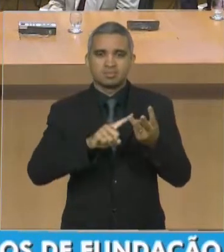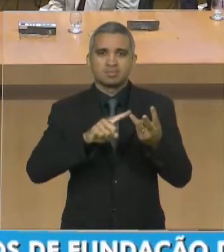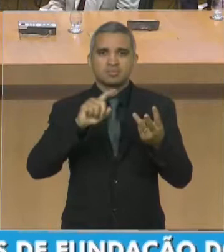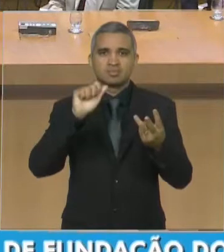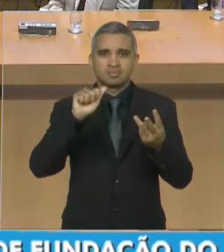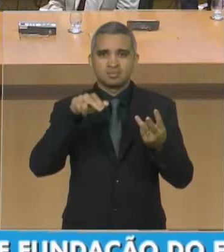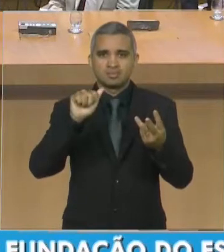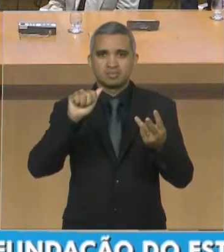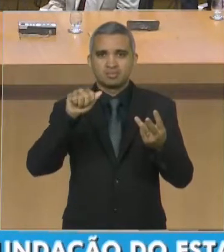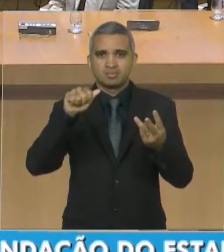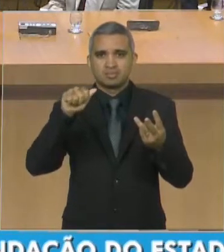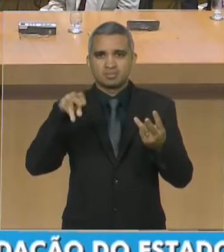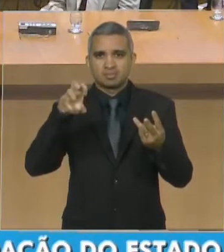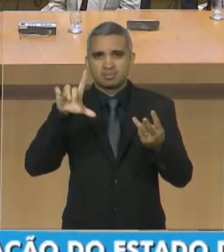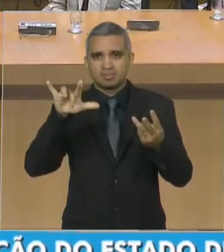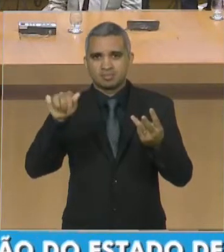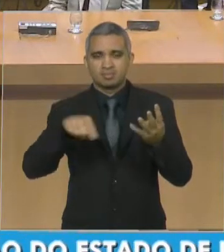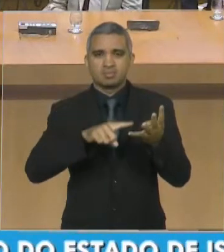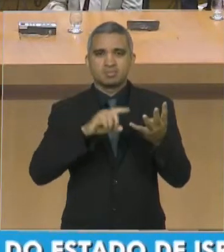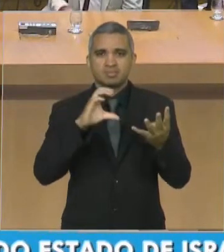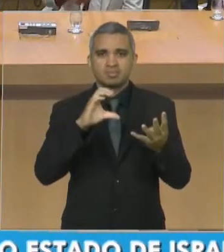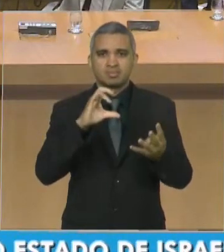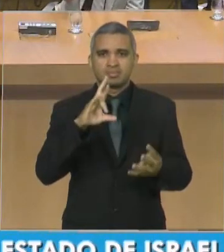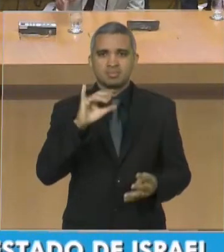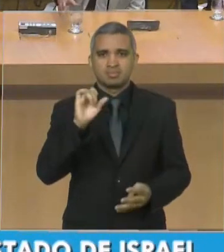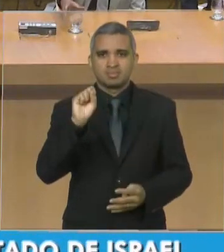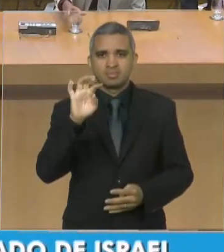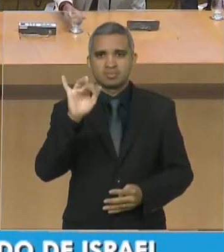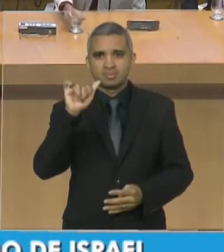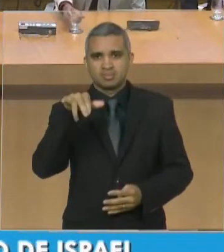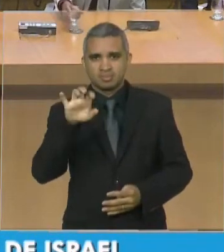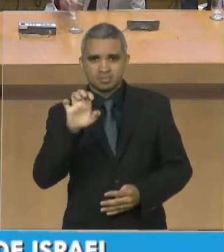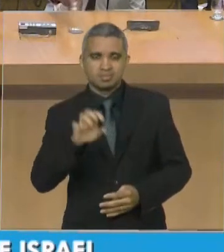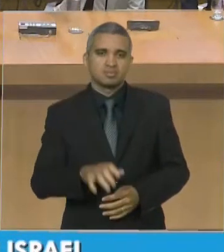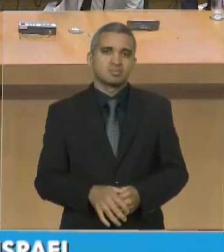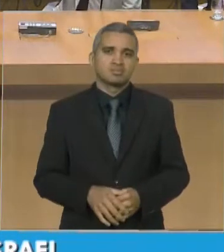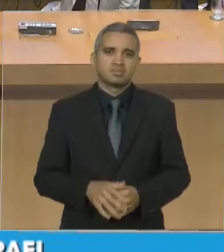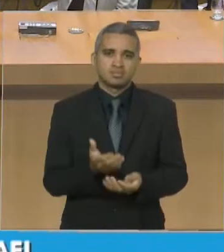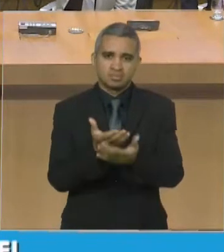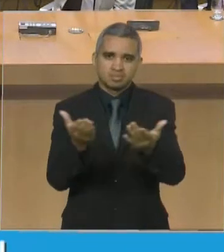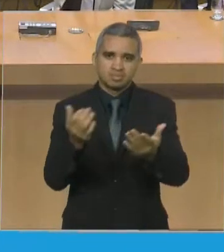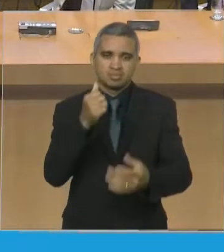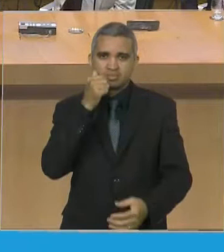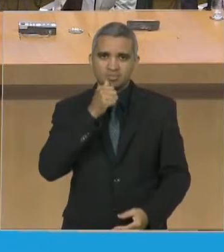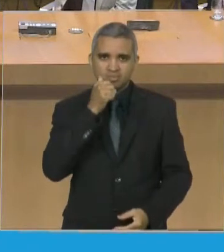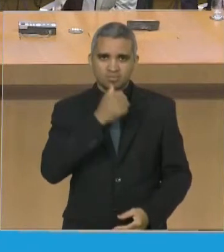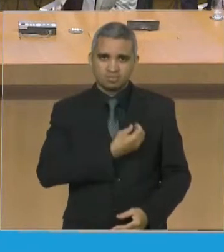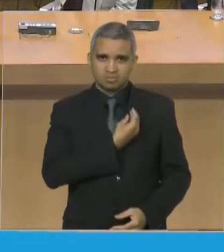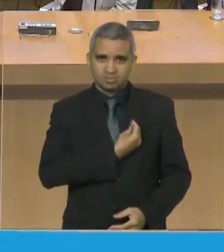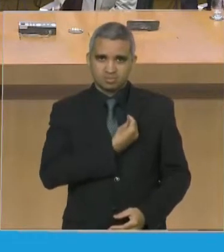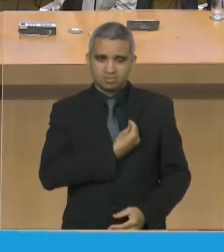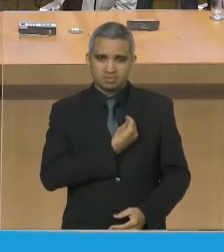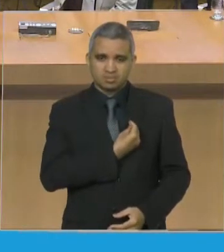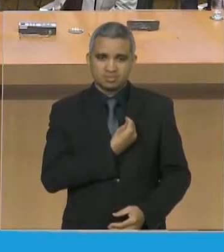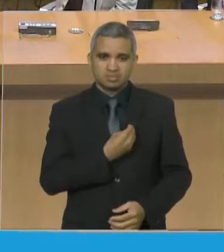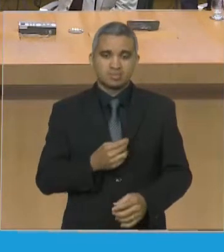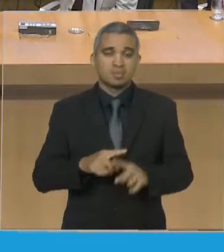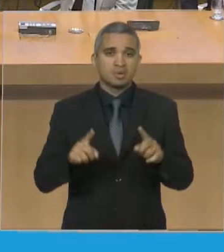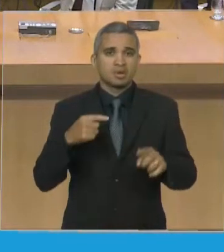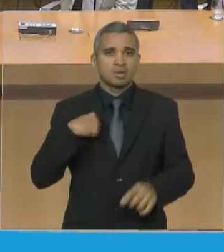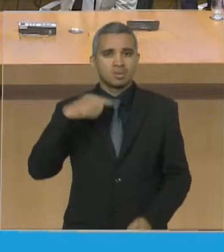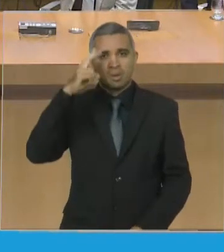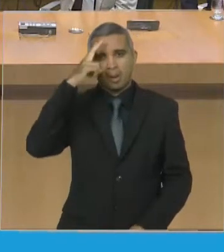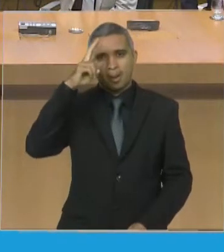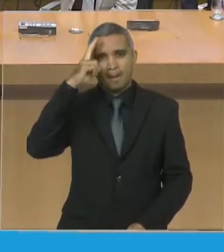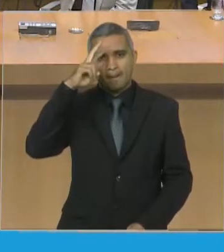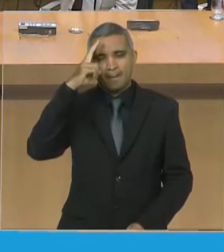mulheres que aqui estão. Mas eu lembrava com o irmão Nil que a unção feita na cabeça de Davi, quando ele